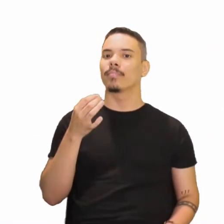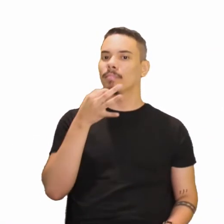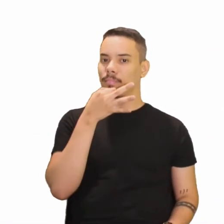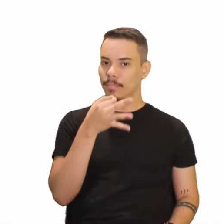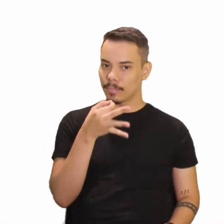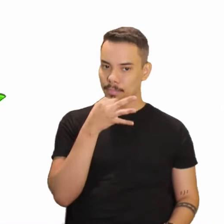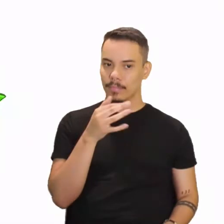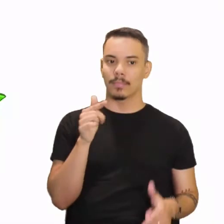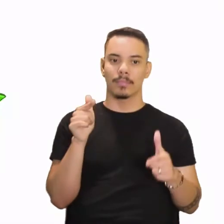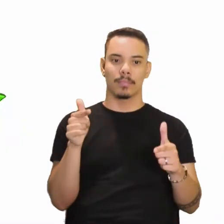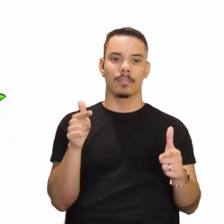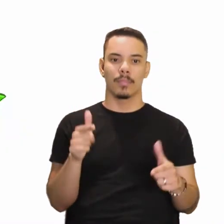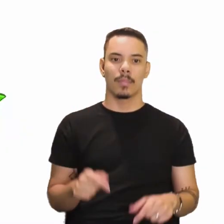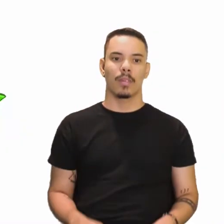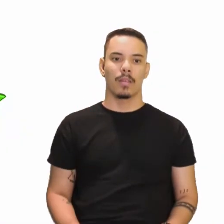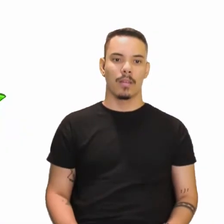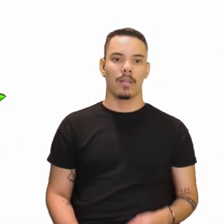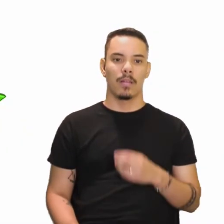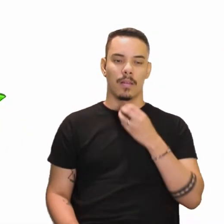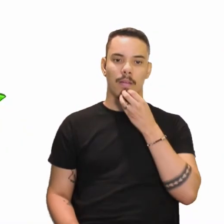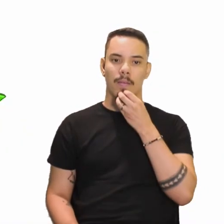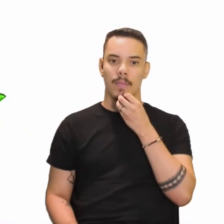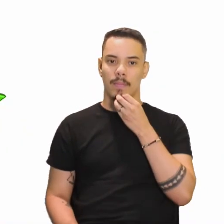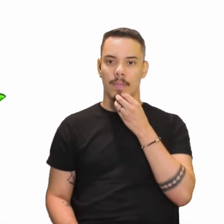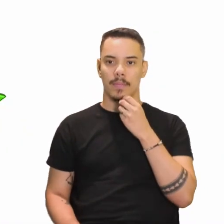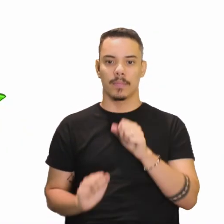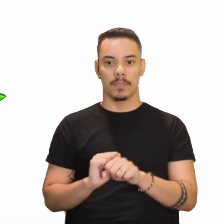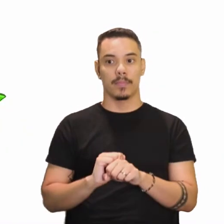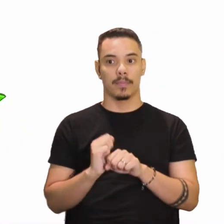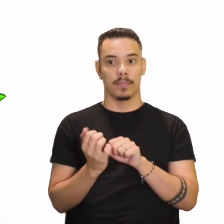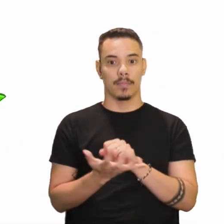crítica macaquinho pandemia